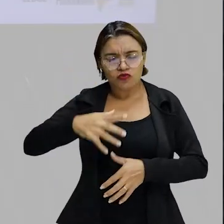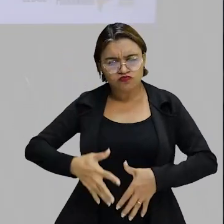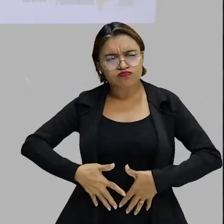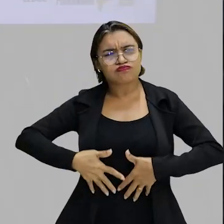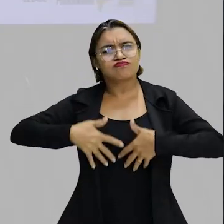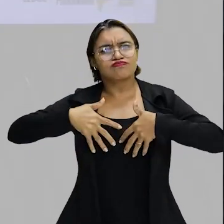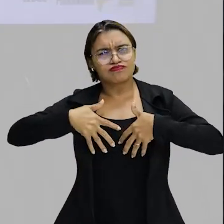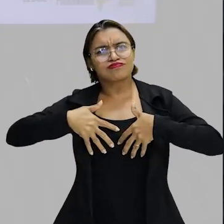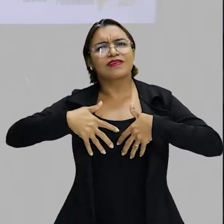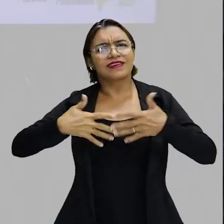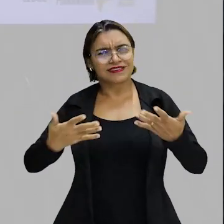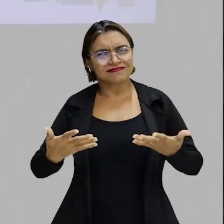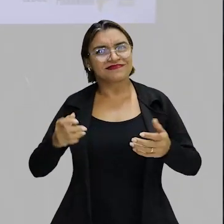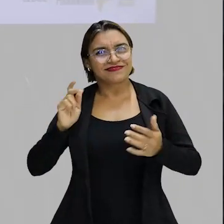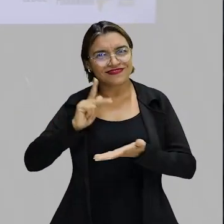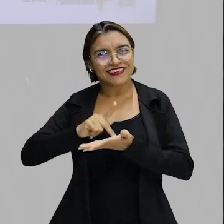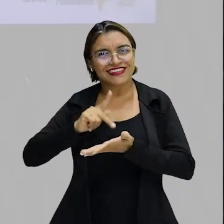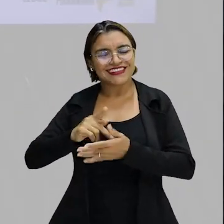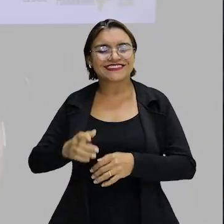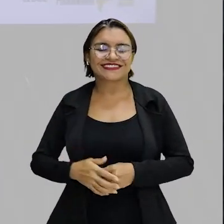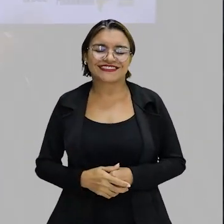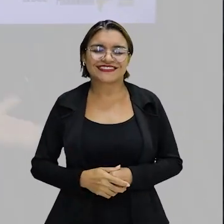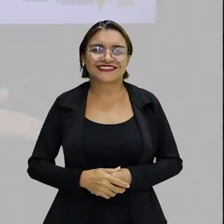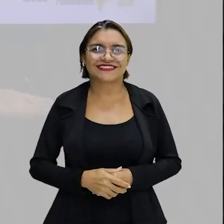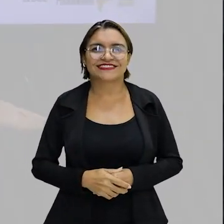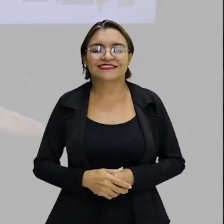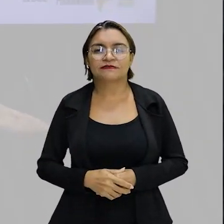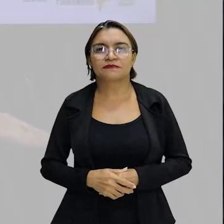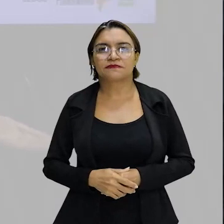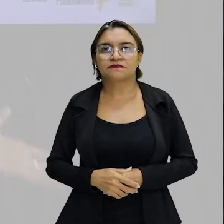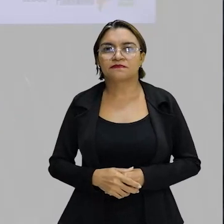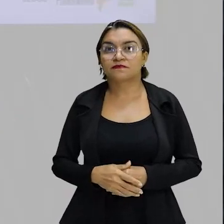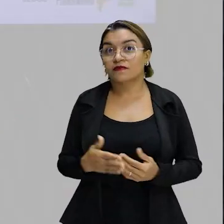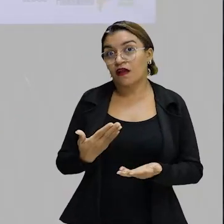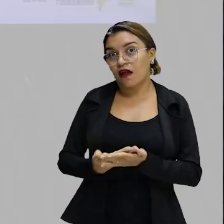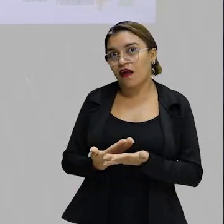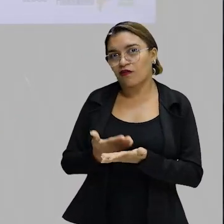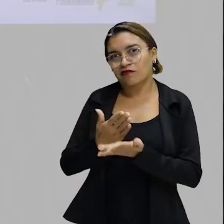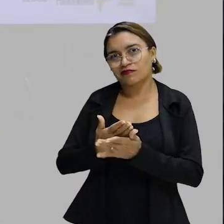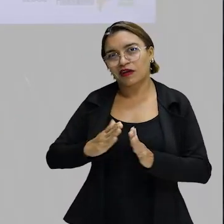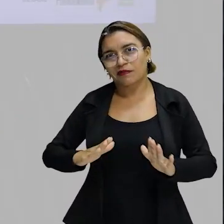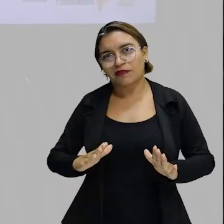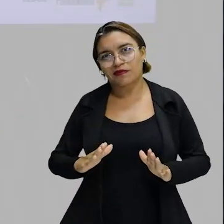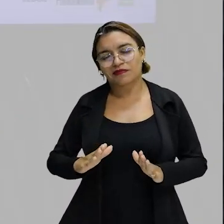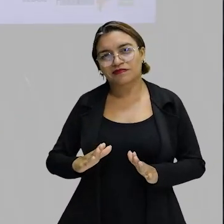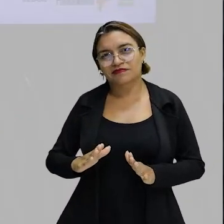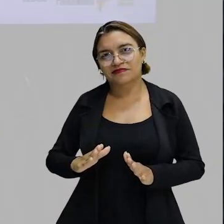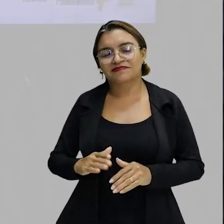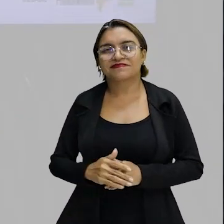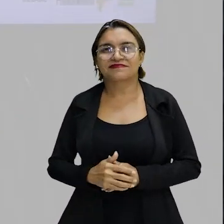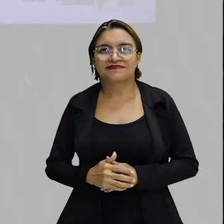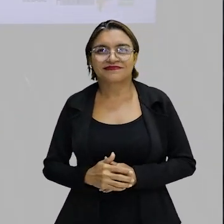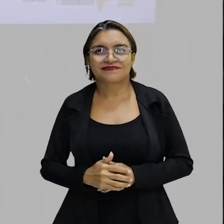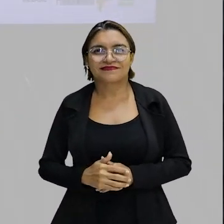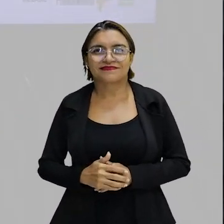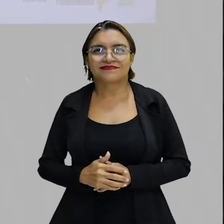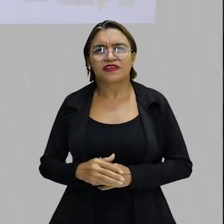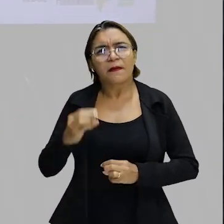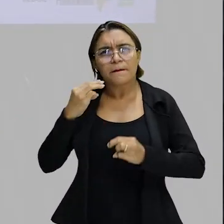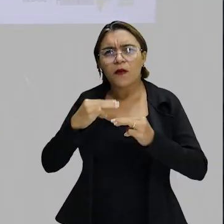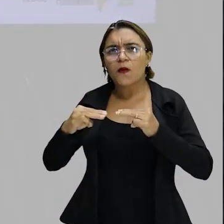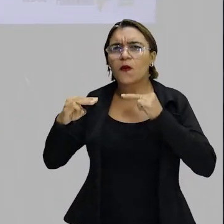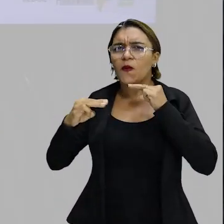muito disso, não é verdade? Bom, essa aula fica por aqui. Escutem mais Jorge